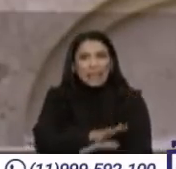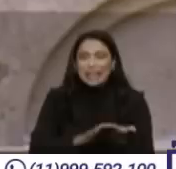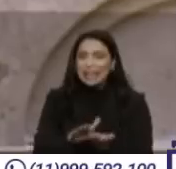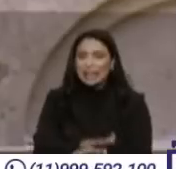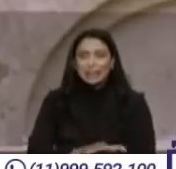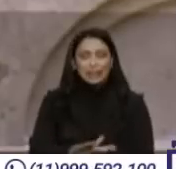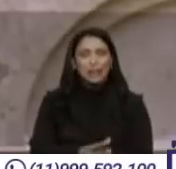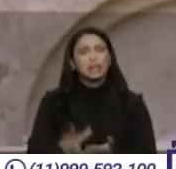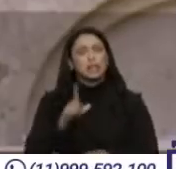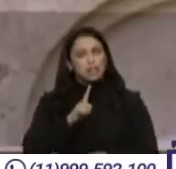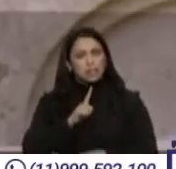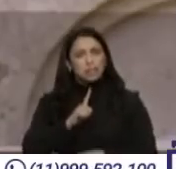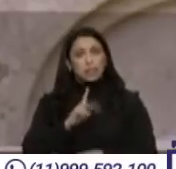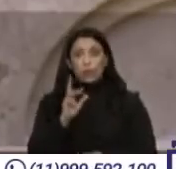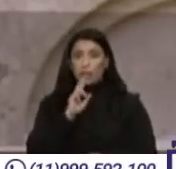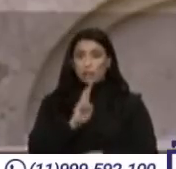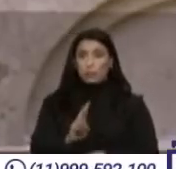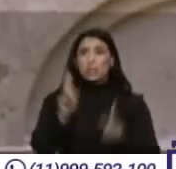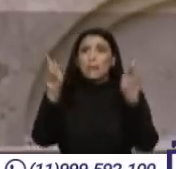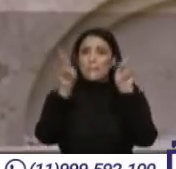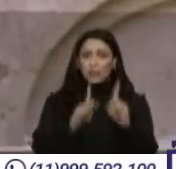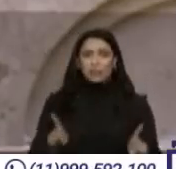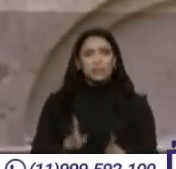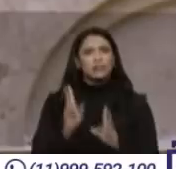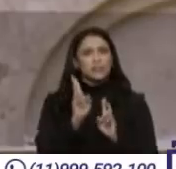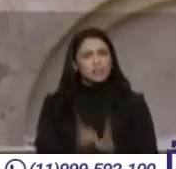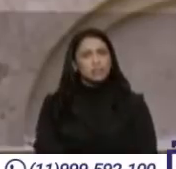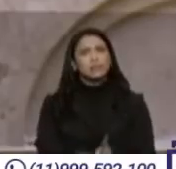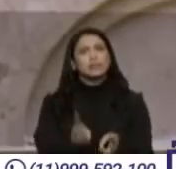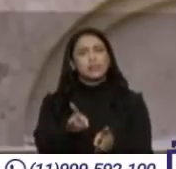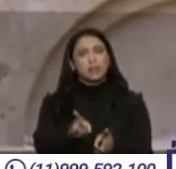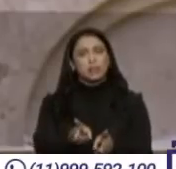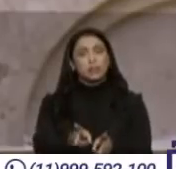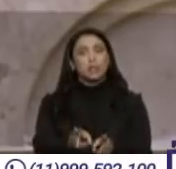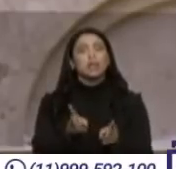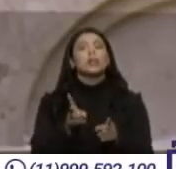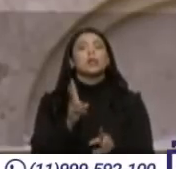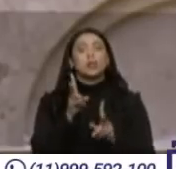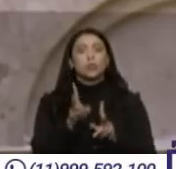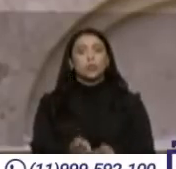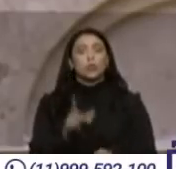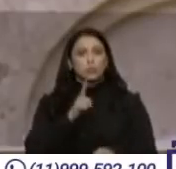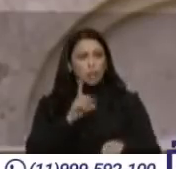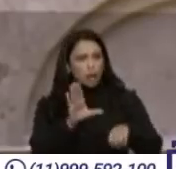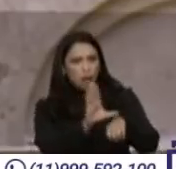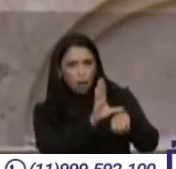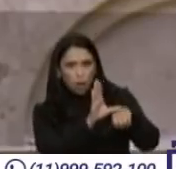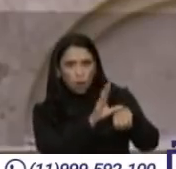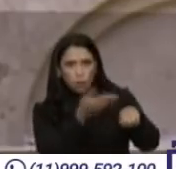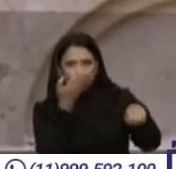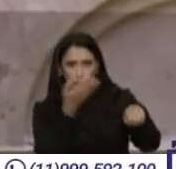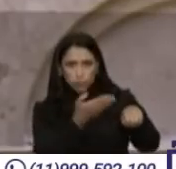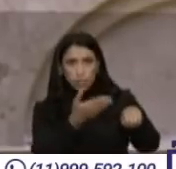com a solução pacífica das controvérsias, como orienta o preâmbulo da Constituição